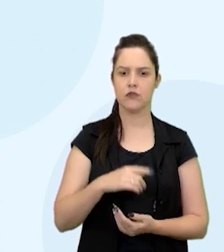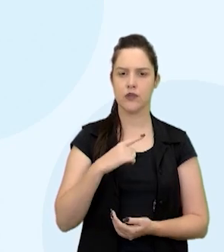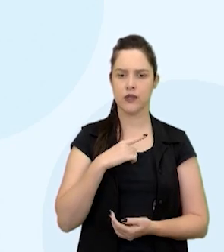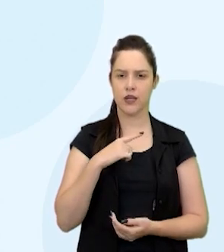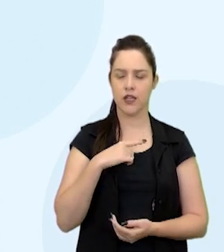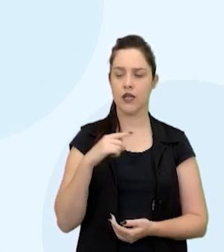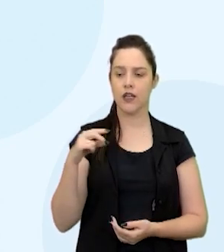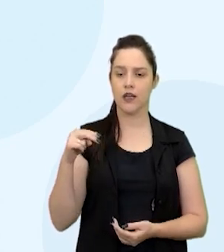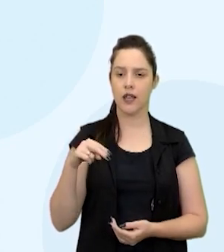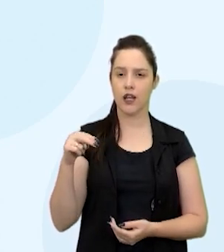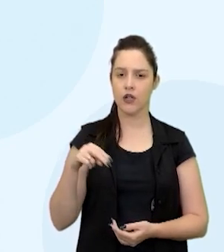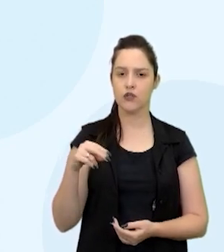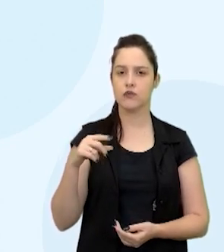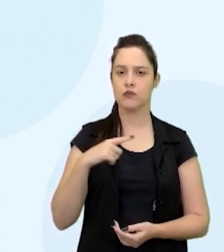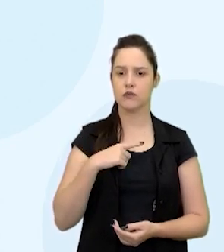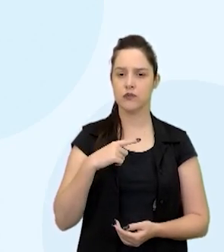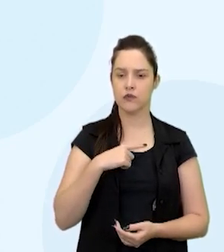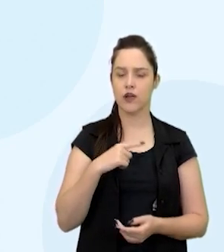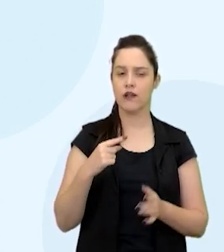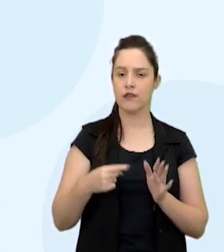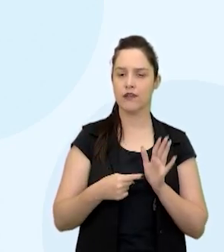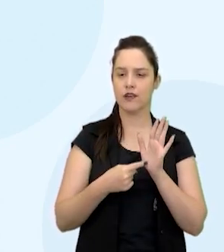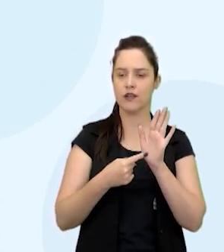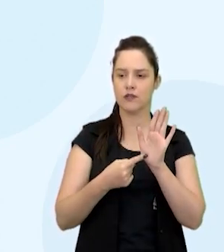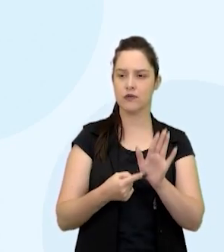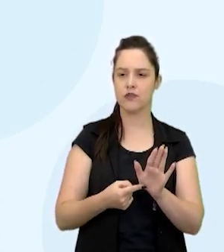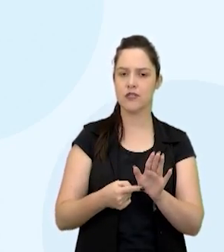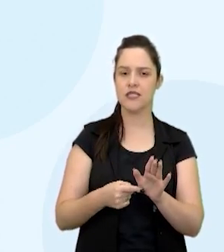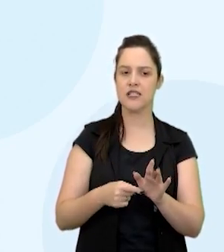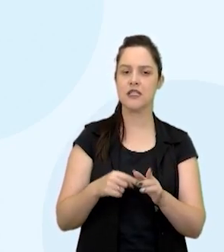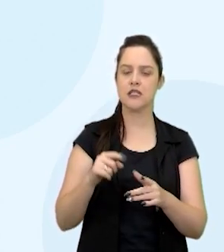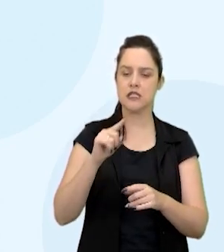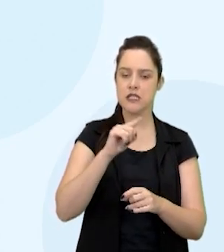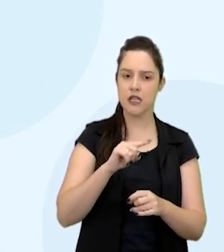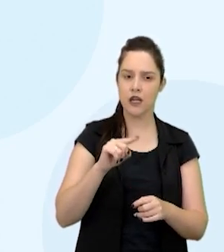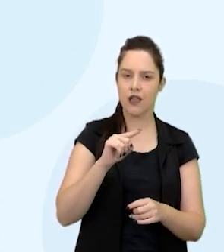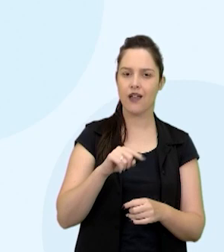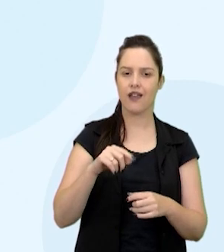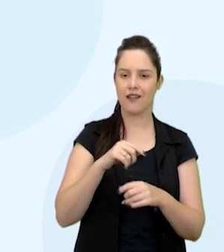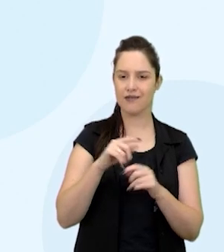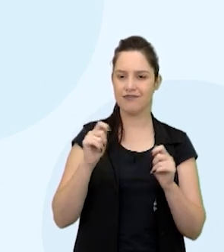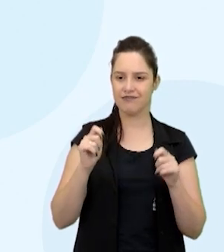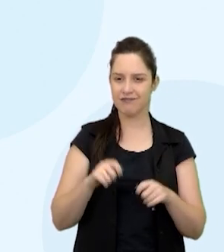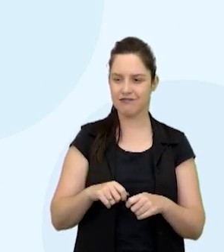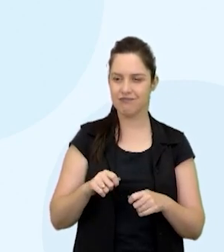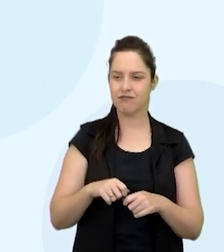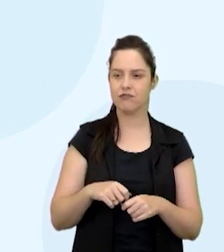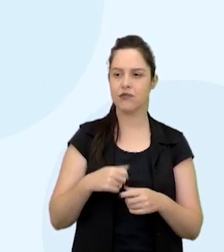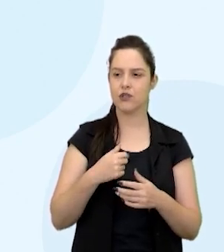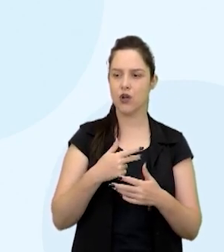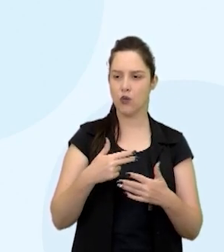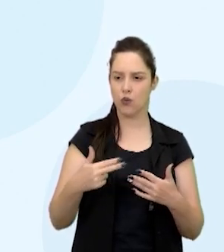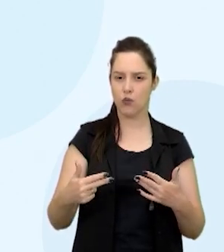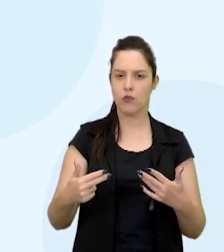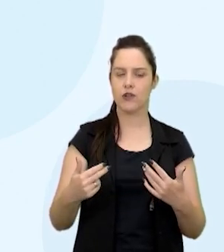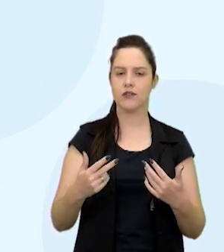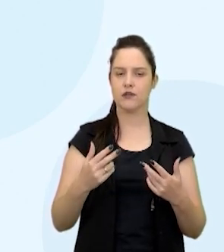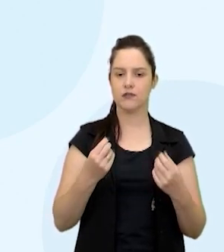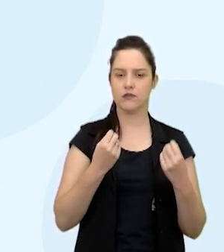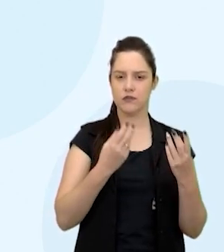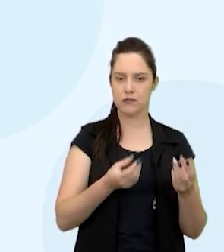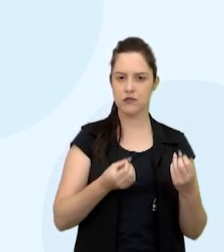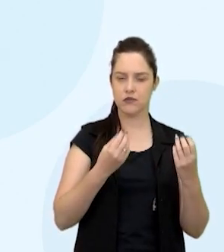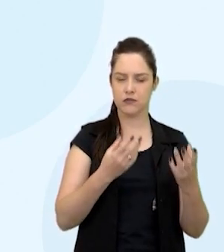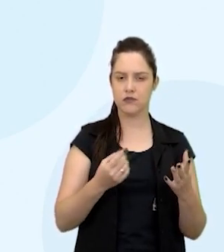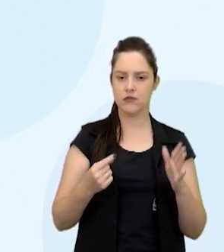a gente tem aí a identificação dos símbolos. No abstrato, a gente apresenta algumas informações. Então, o que seria